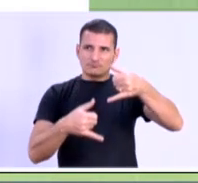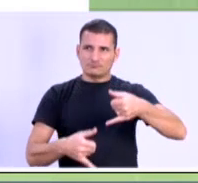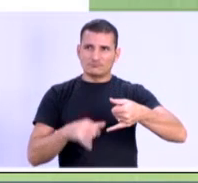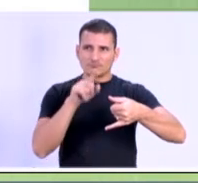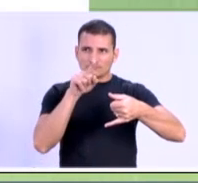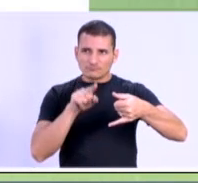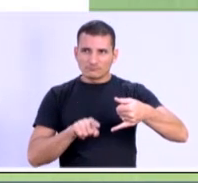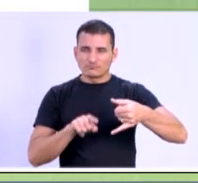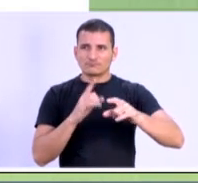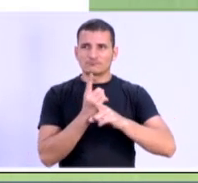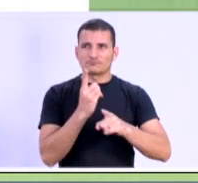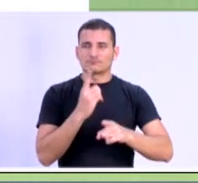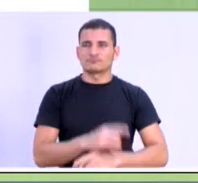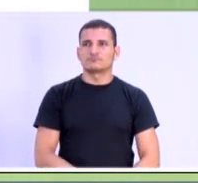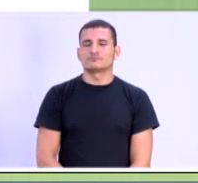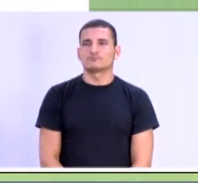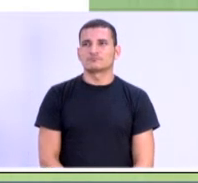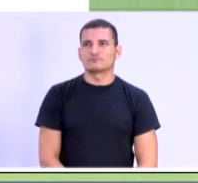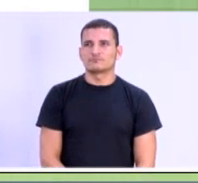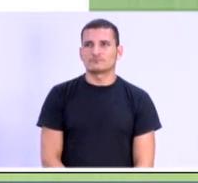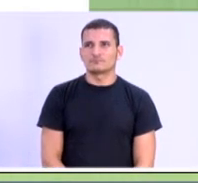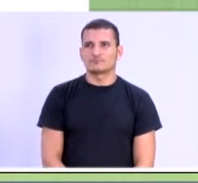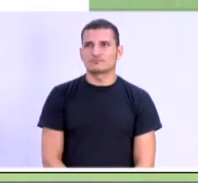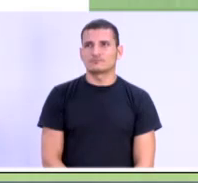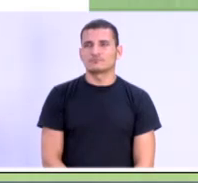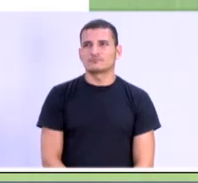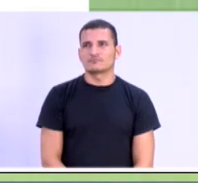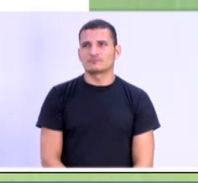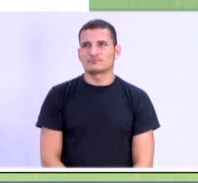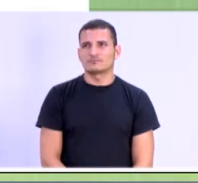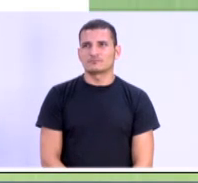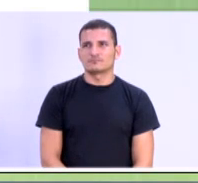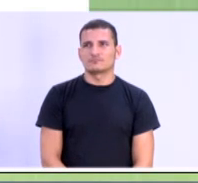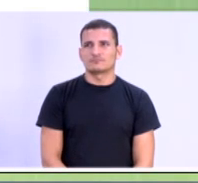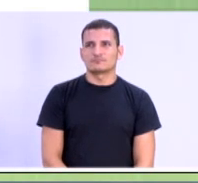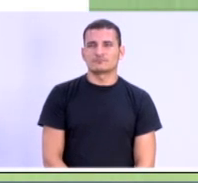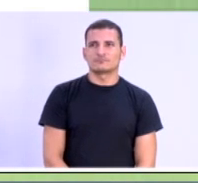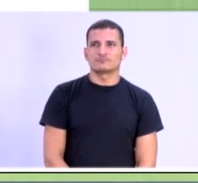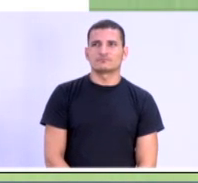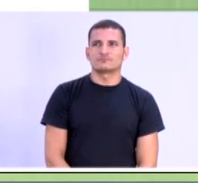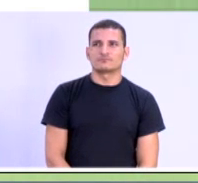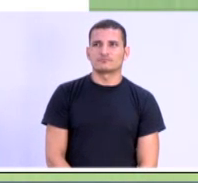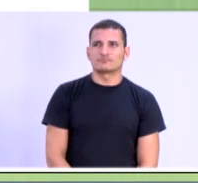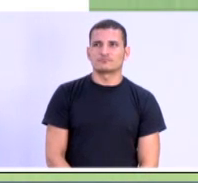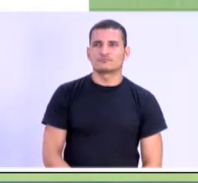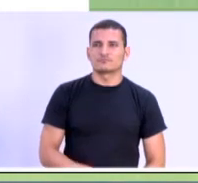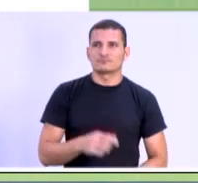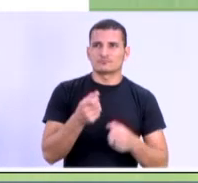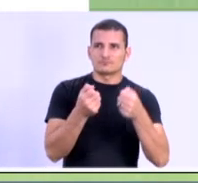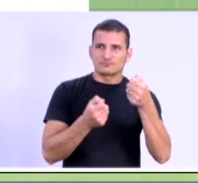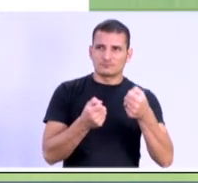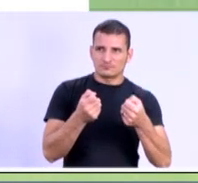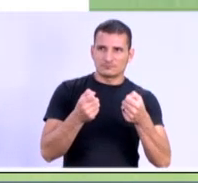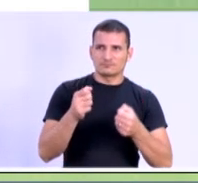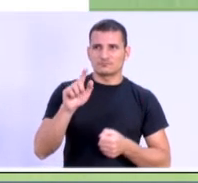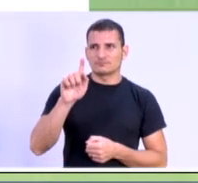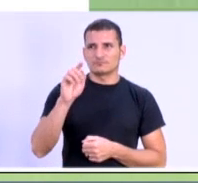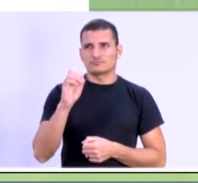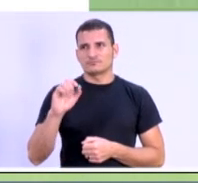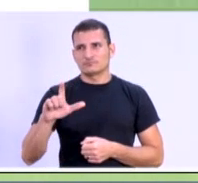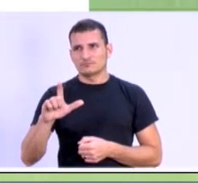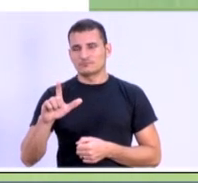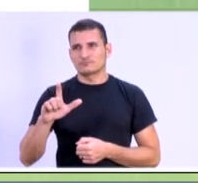gente consegue achar esse tipo de estrutura no meu código. Carro, Gol. Opa, eu achei uma classe chamada